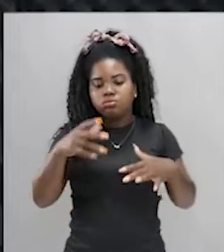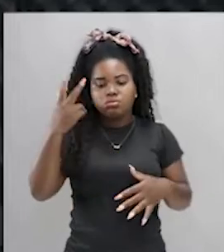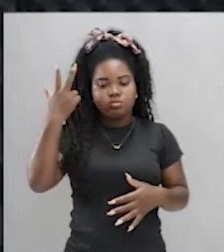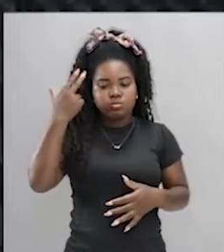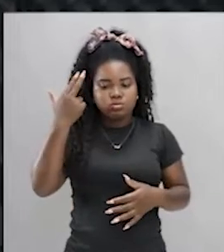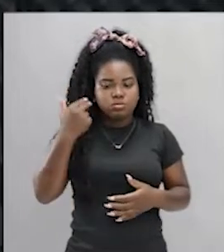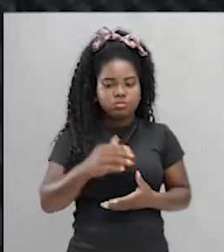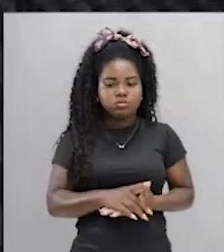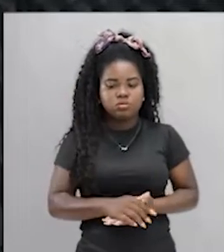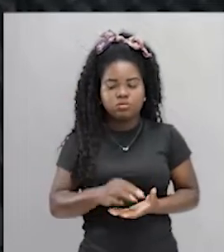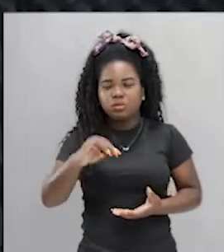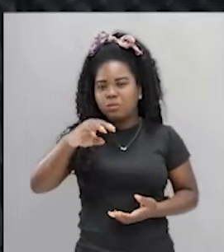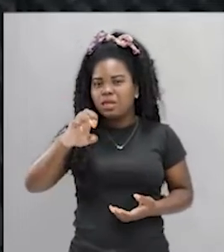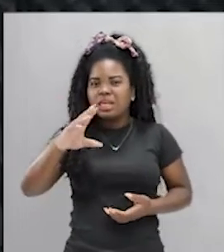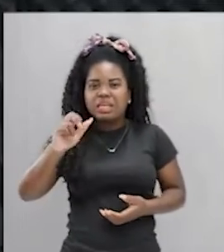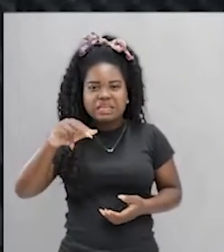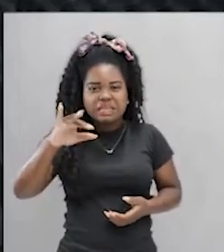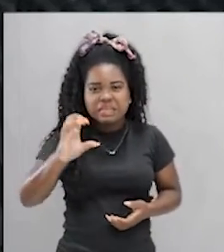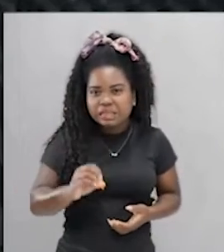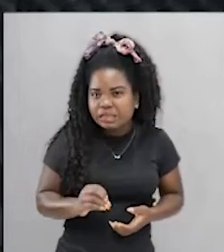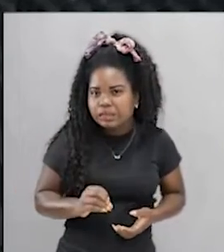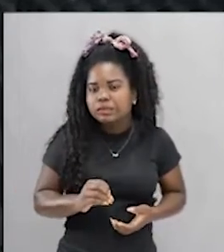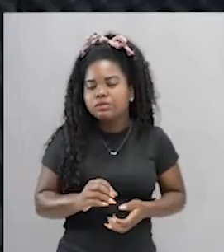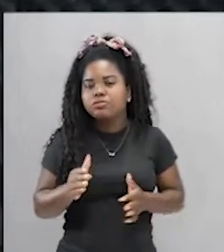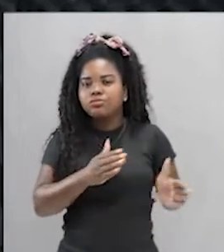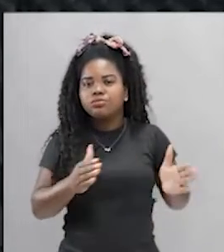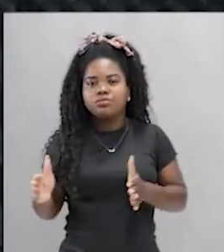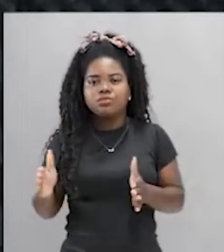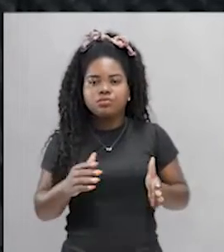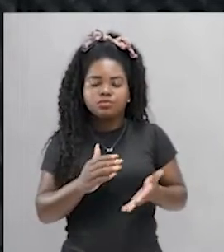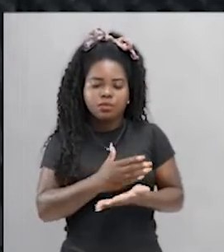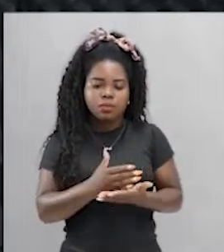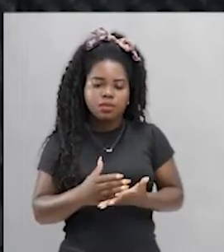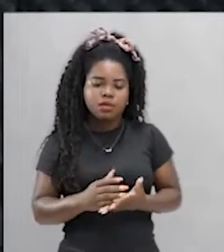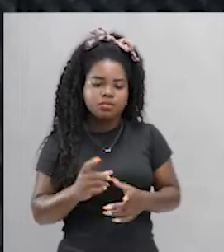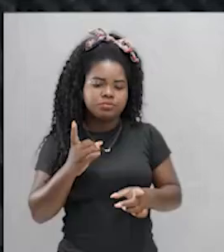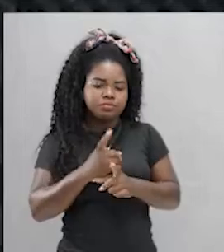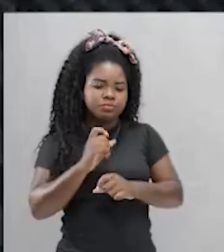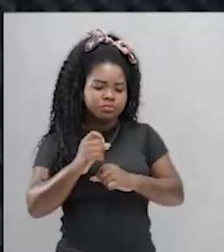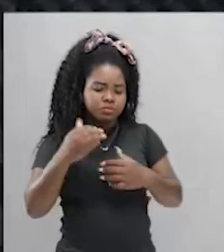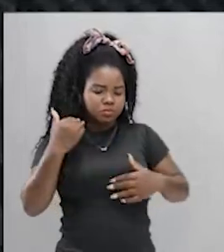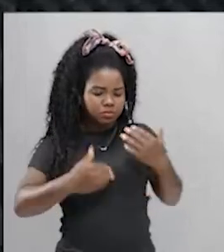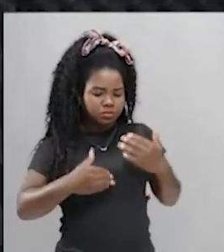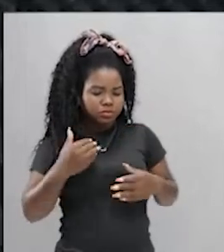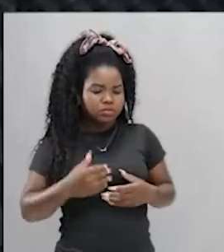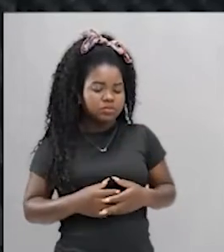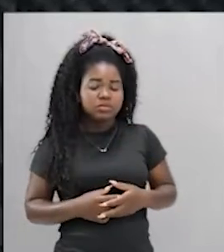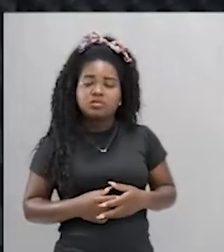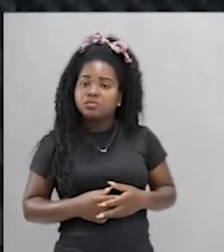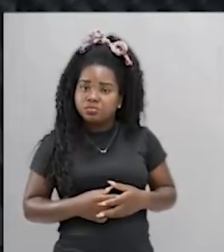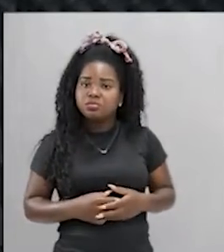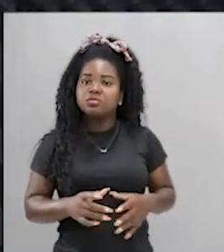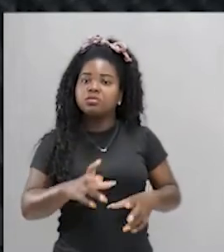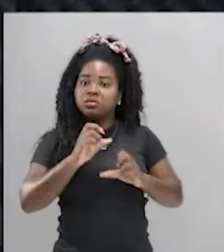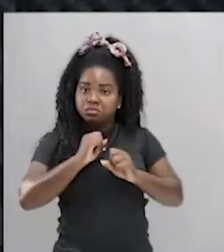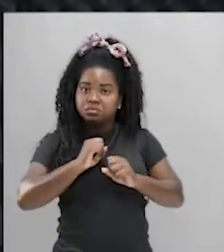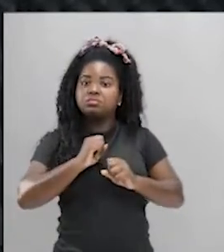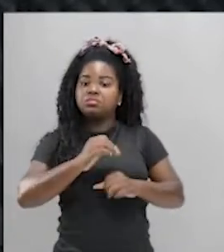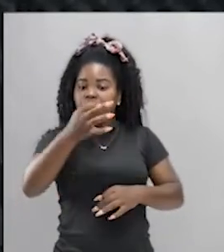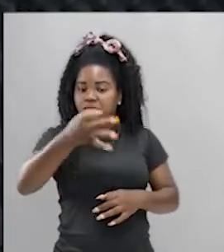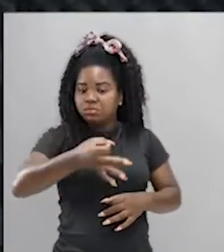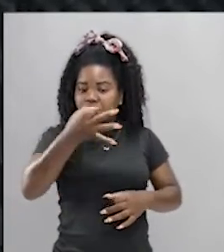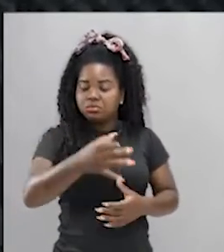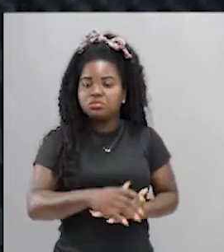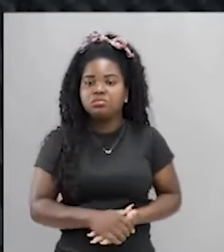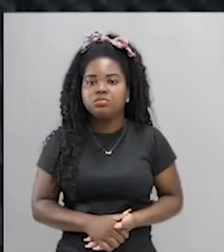e não mecânico, como se você estivesse num processo inicial, que você descobre que o teu corpo já reage exatamente ao movimento